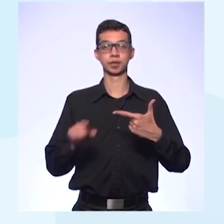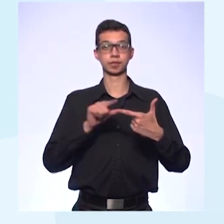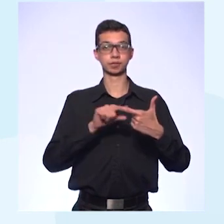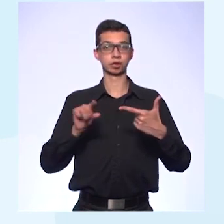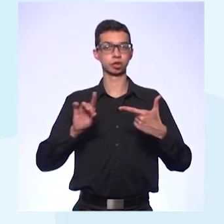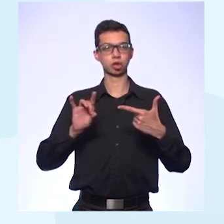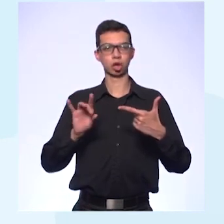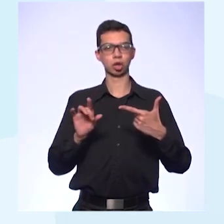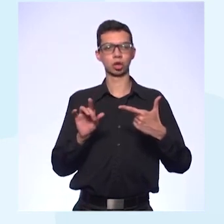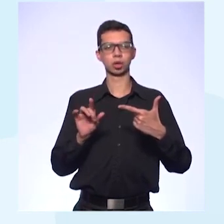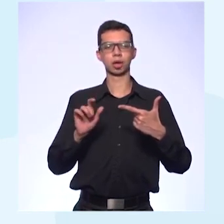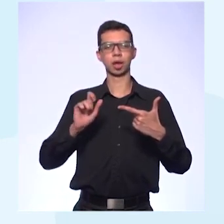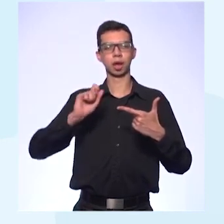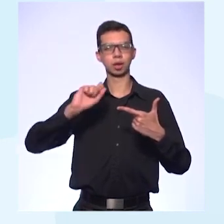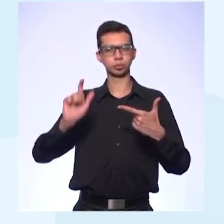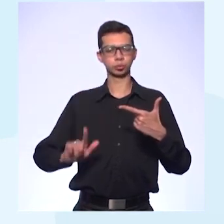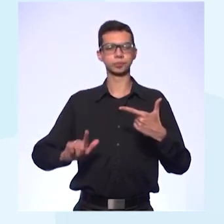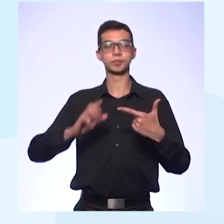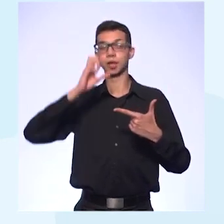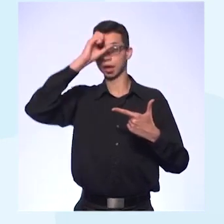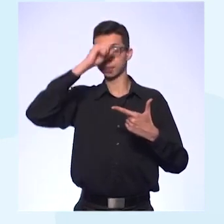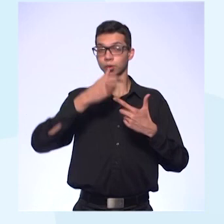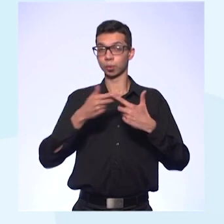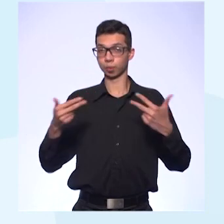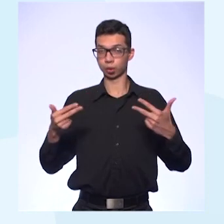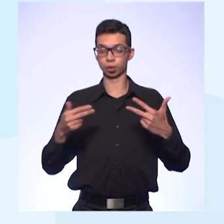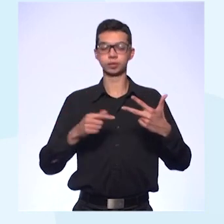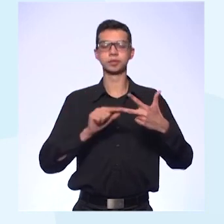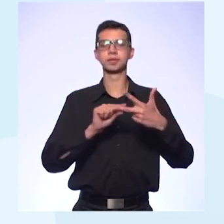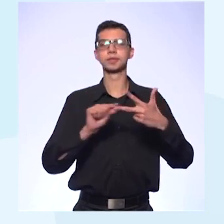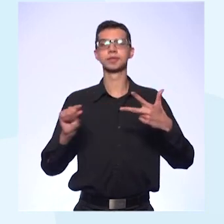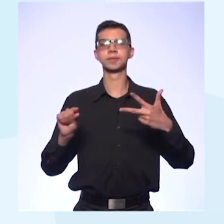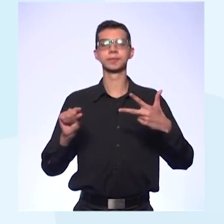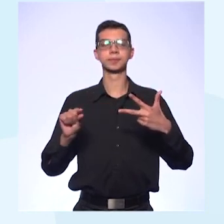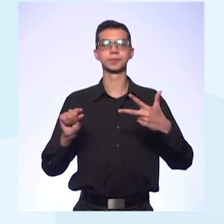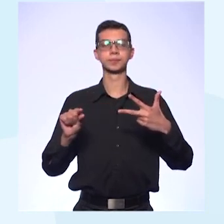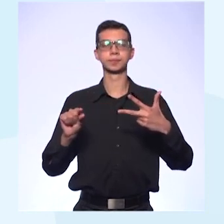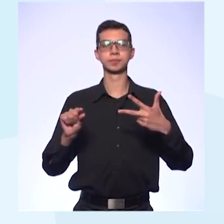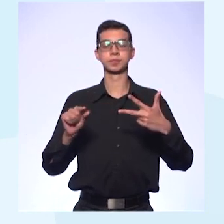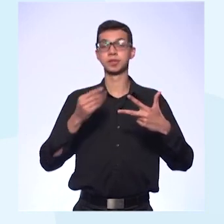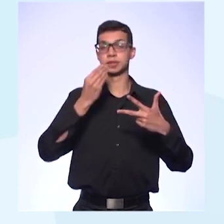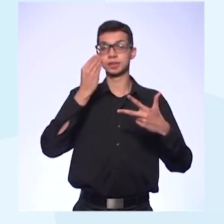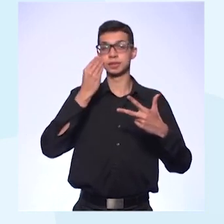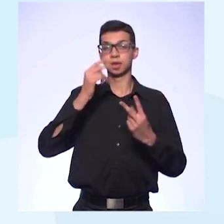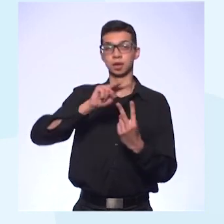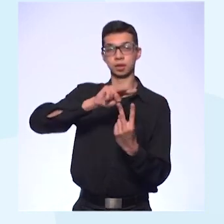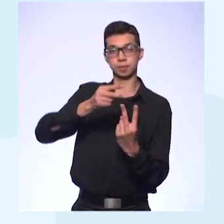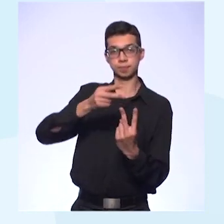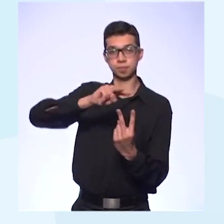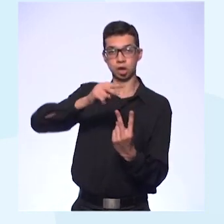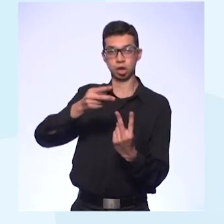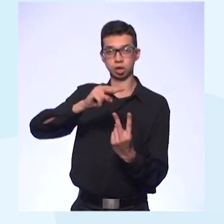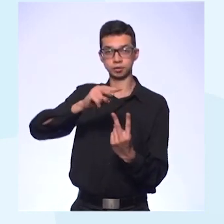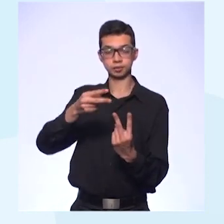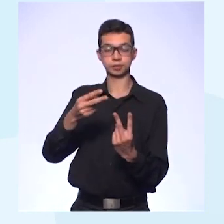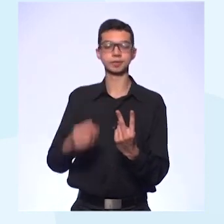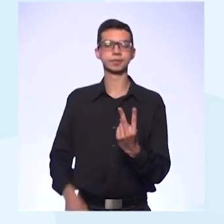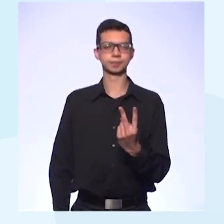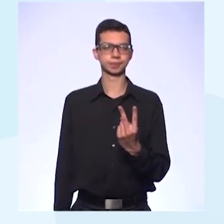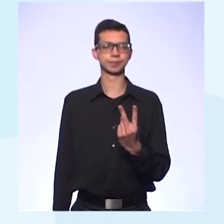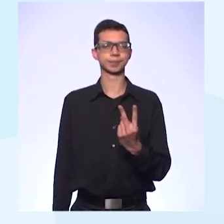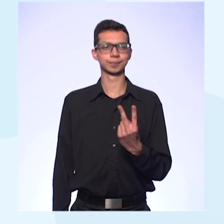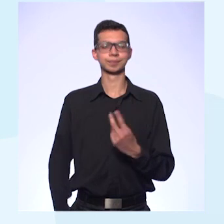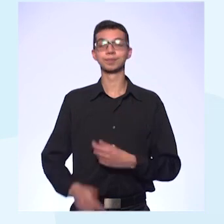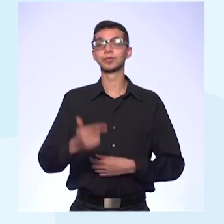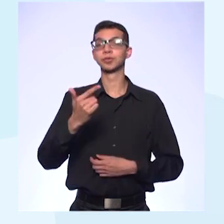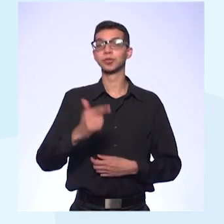só o to learn para something. Aprender alguma coisa. To test a hypothesis. Para testar uma hipótese. Deixa eu falar de novo, porque a pronúncia é